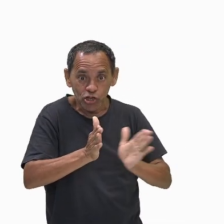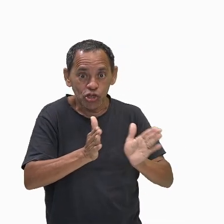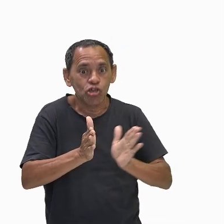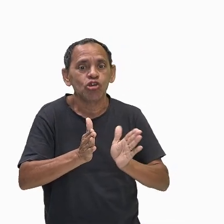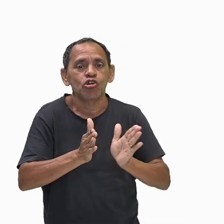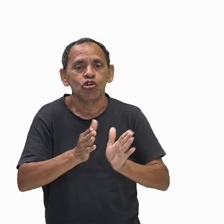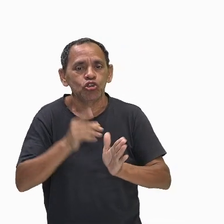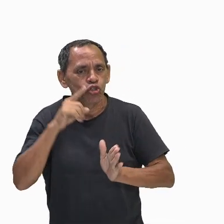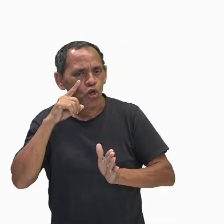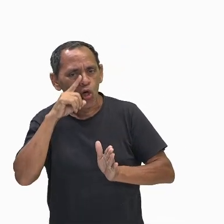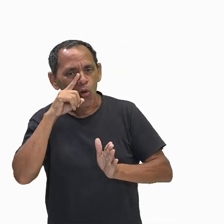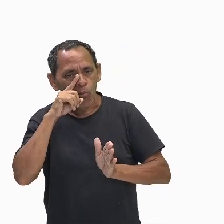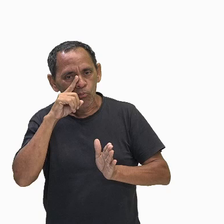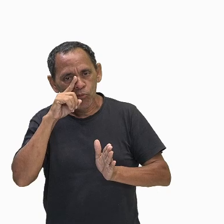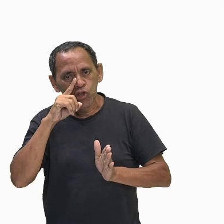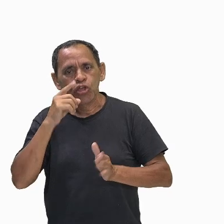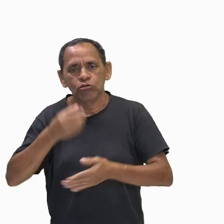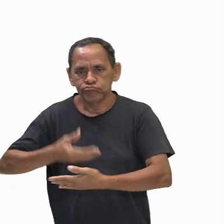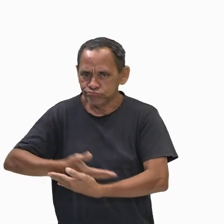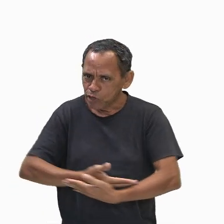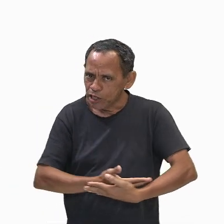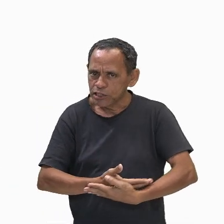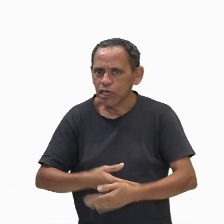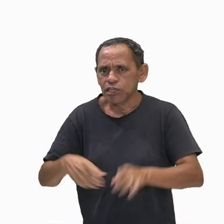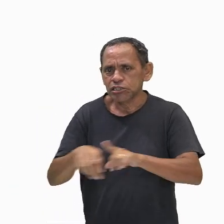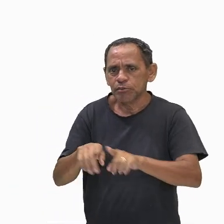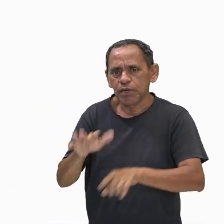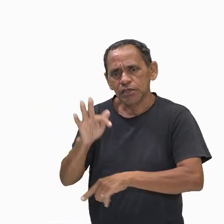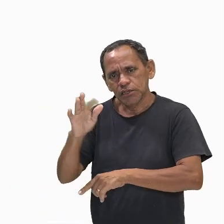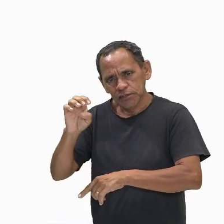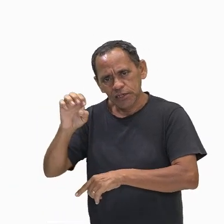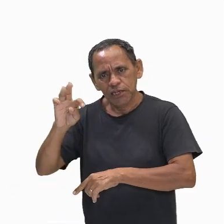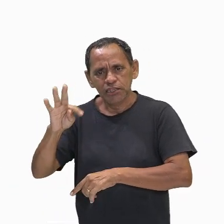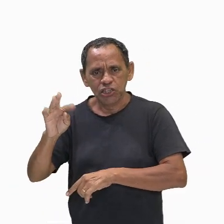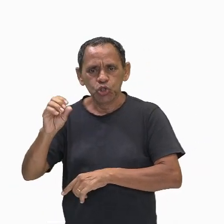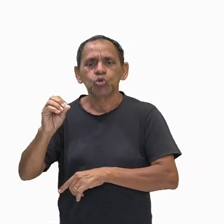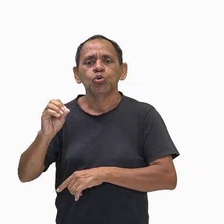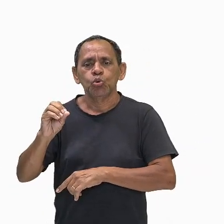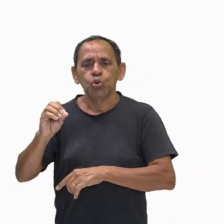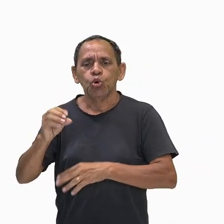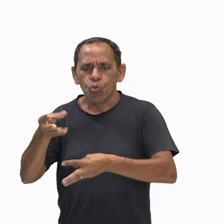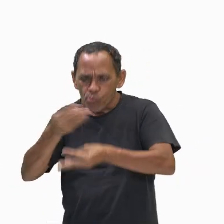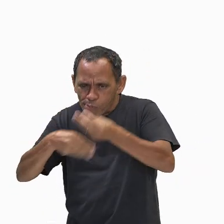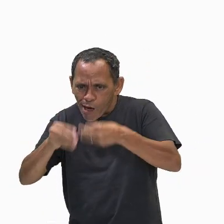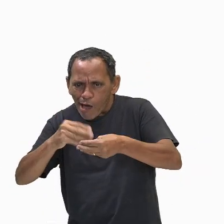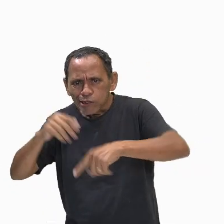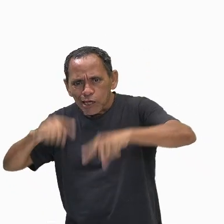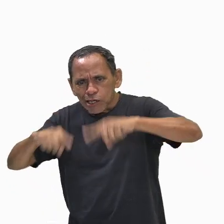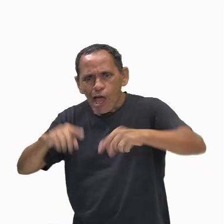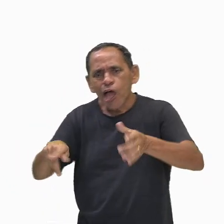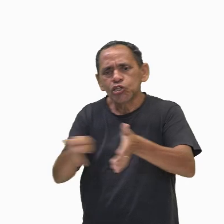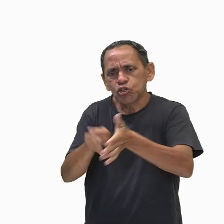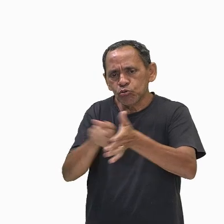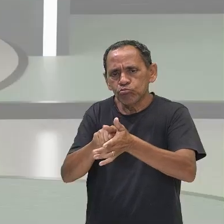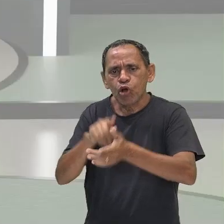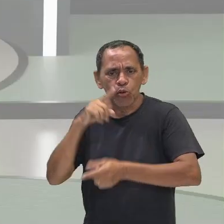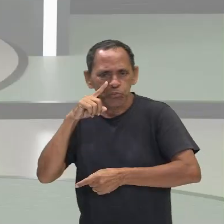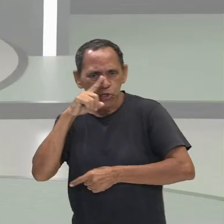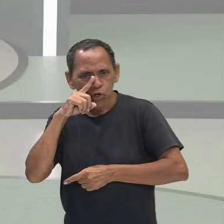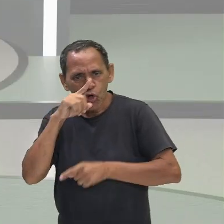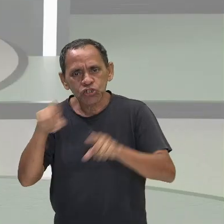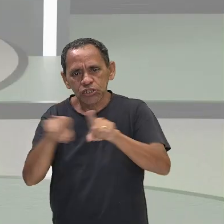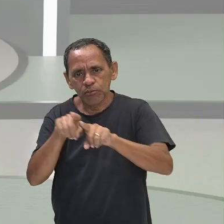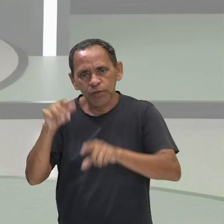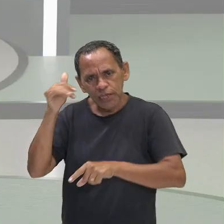mulher e da formação do feto, e evitar substâncias prejudiciais durante a formação dele.